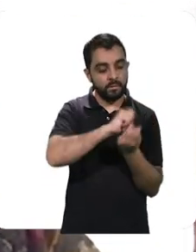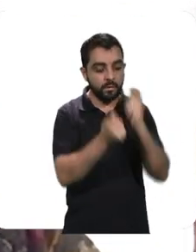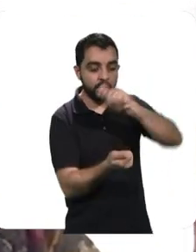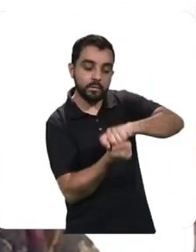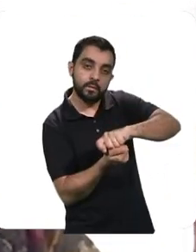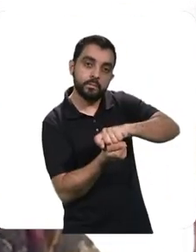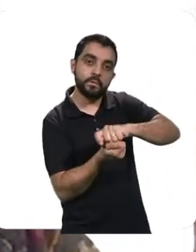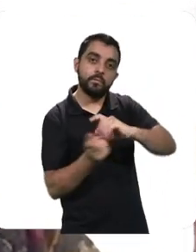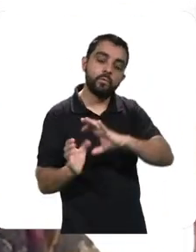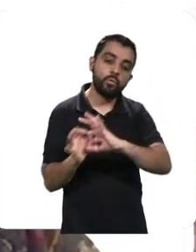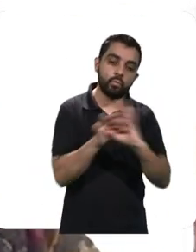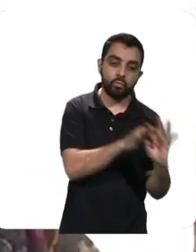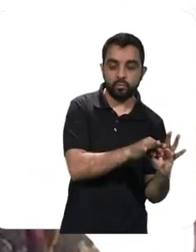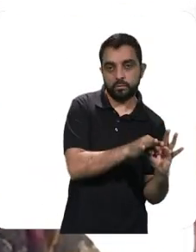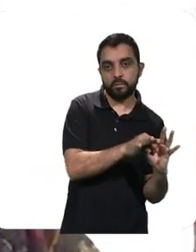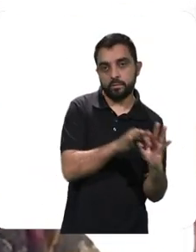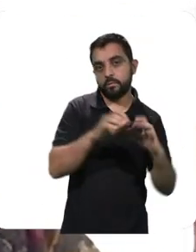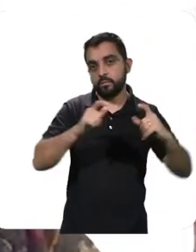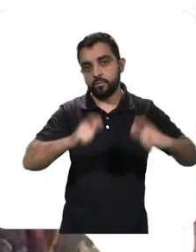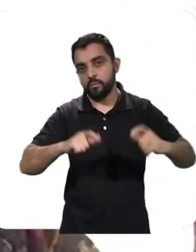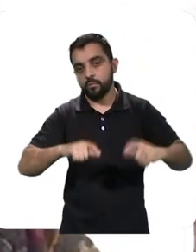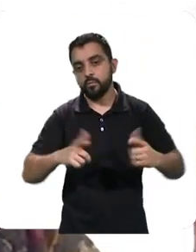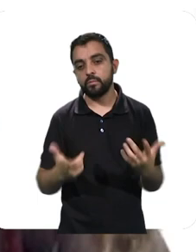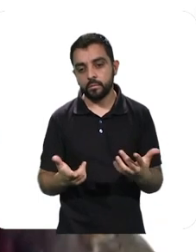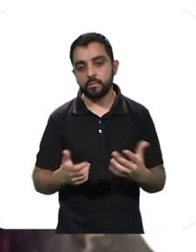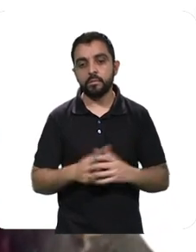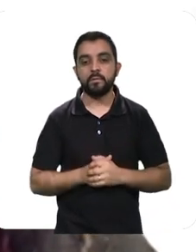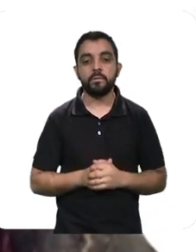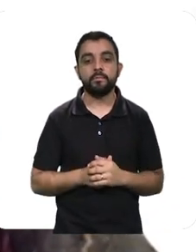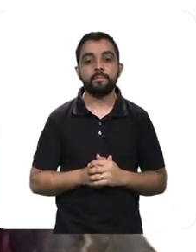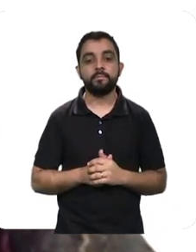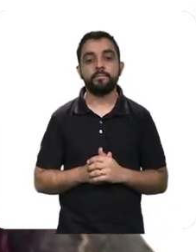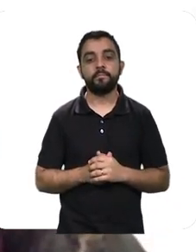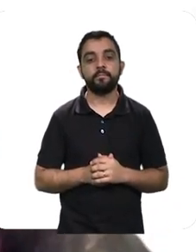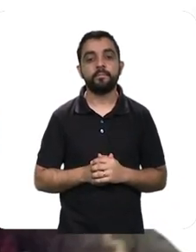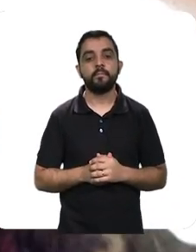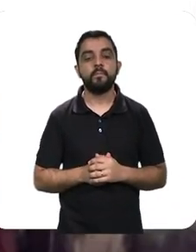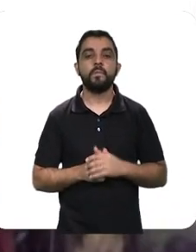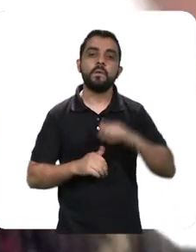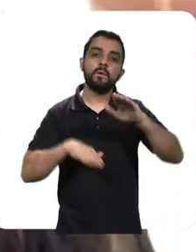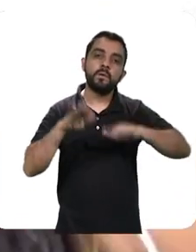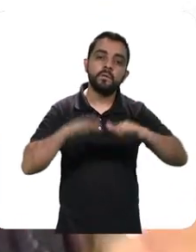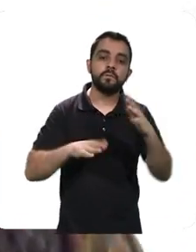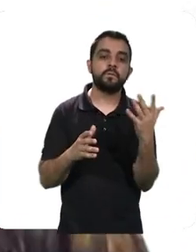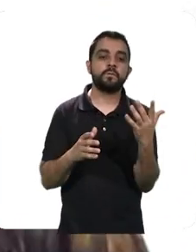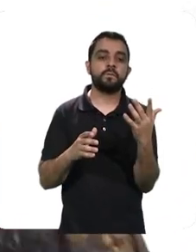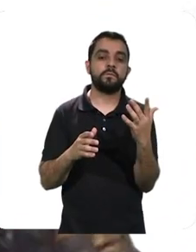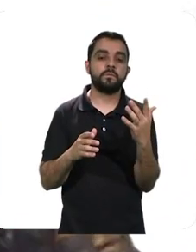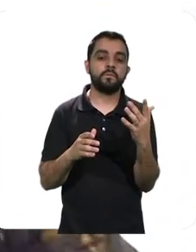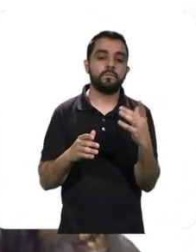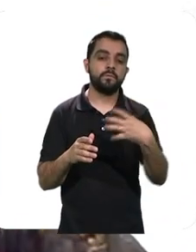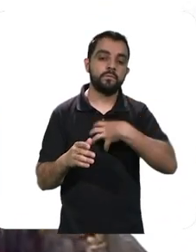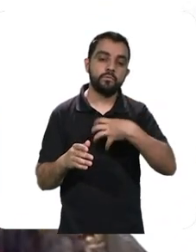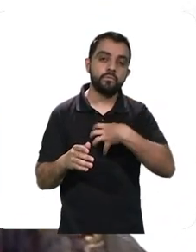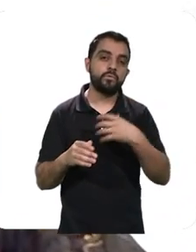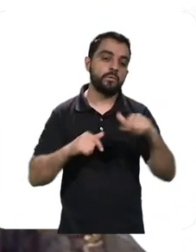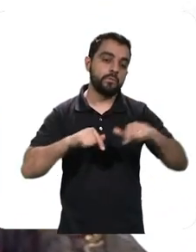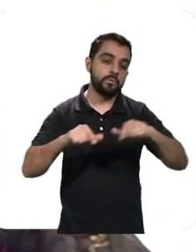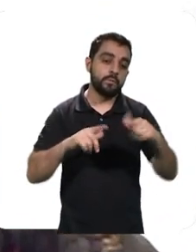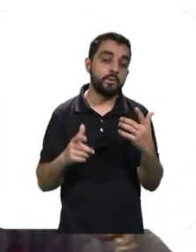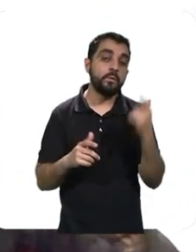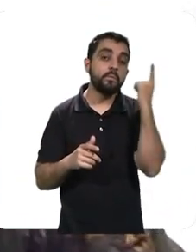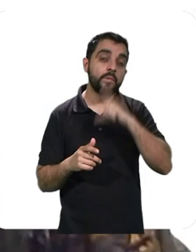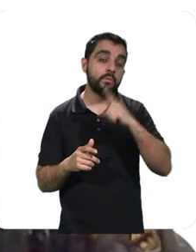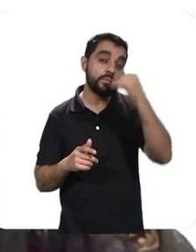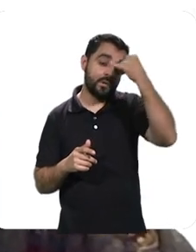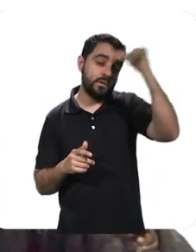remoto adaptado a essa sobrecarga doméstica, como a redução da carga de